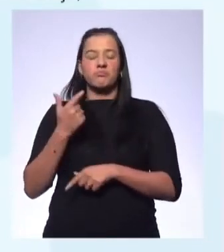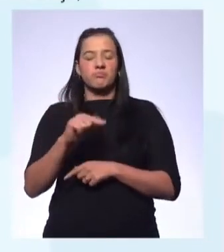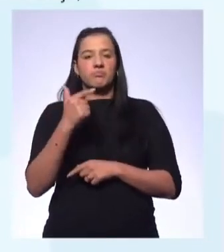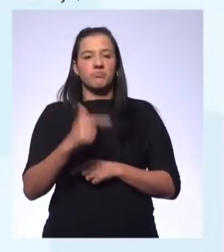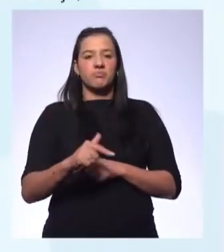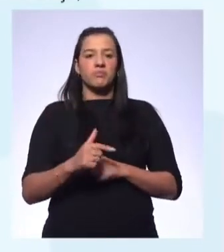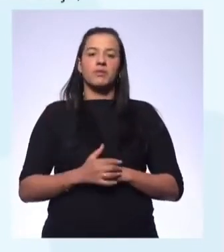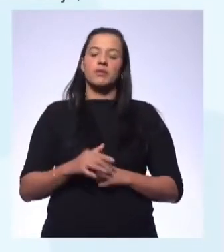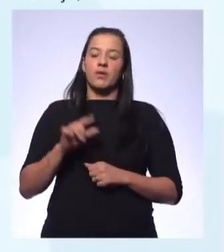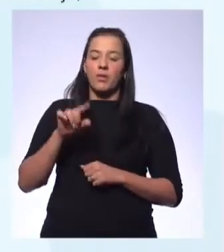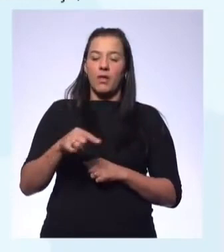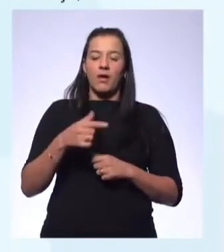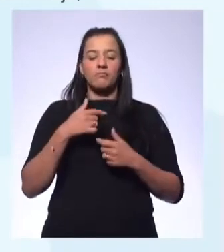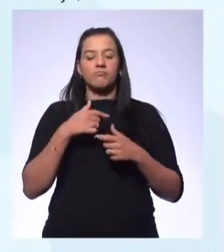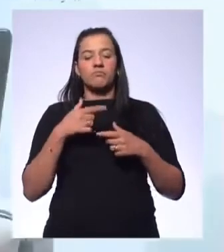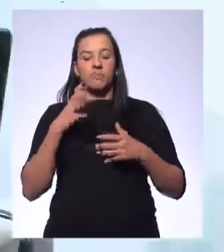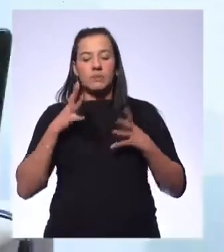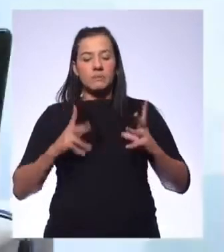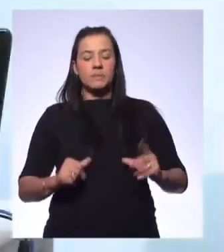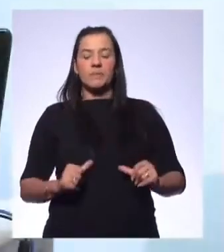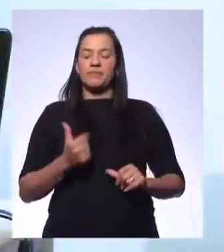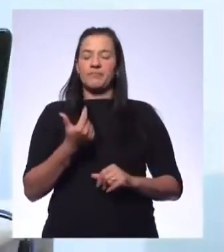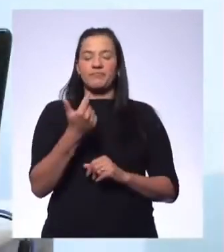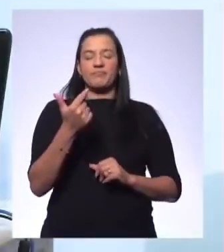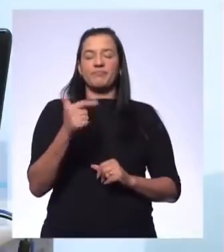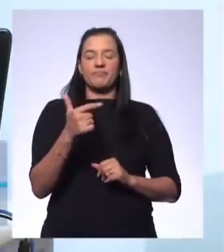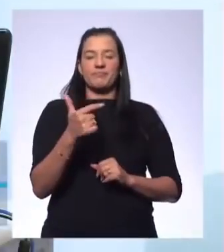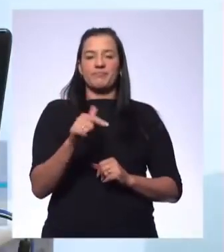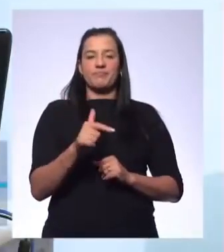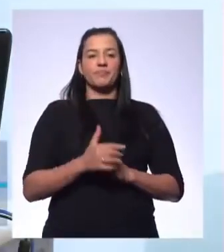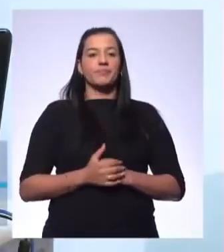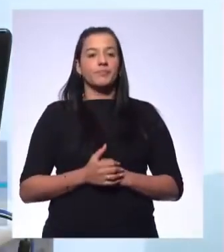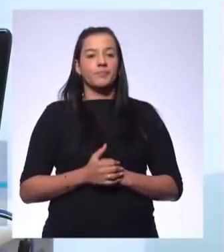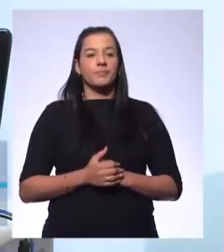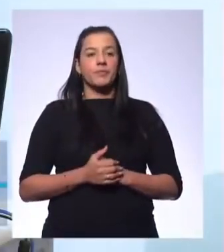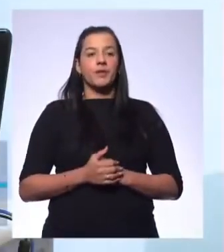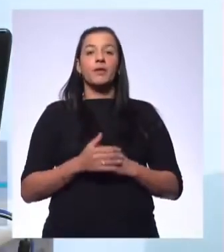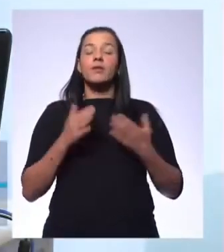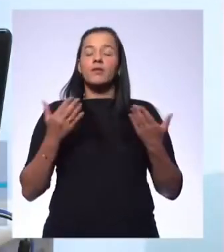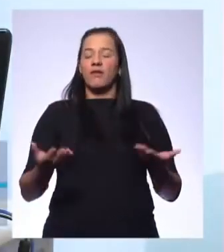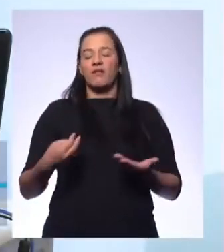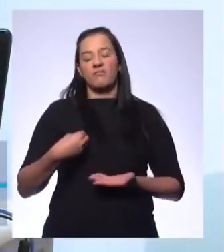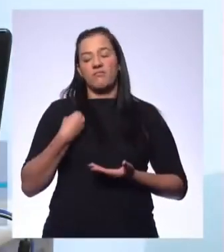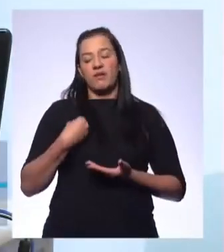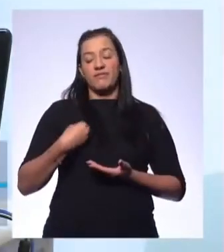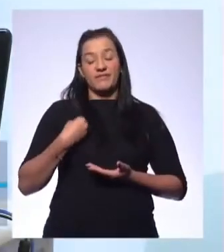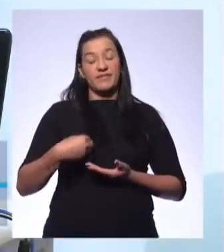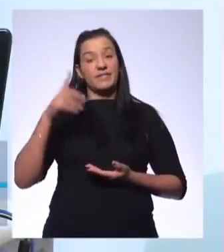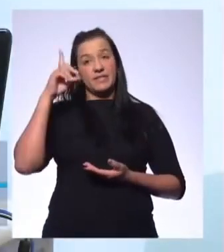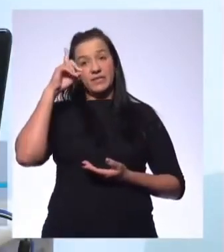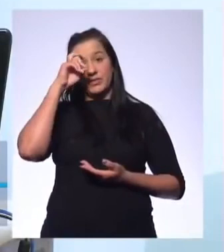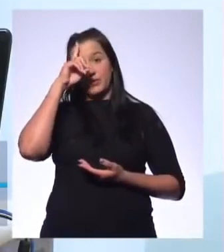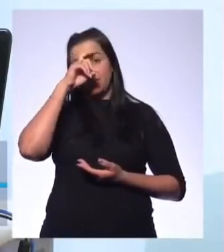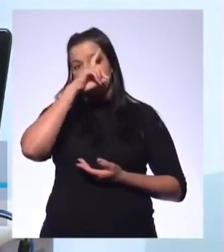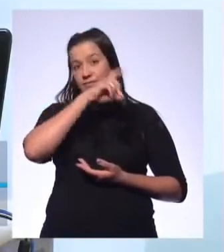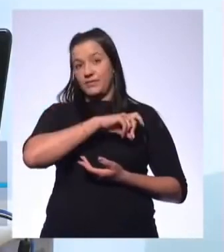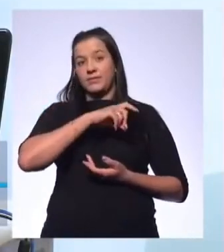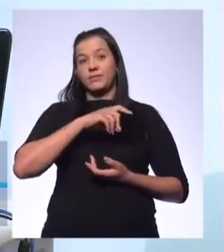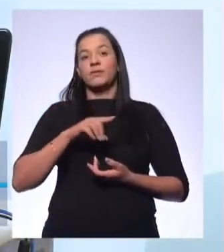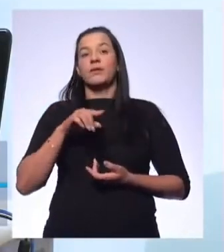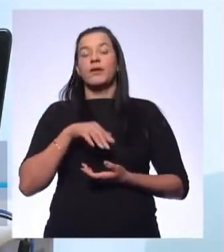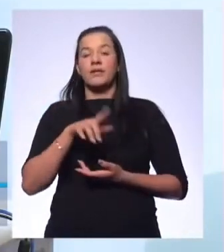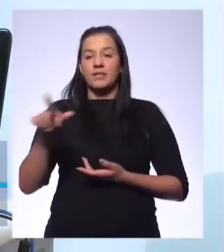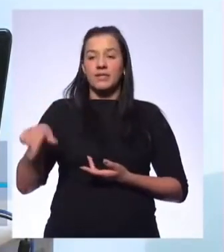falta de saneamento, como eu comentei aí com vocês, tá? Então, era uma vida muito difícil, e realmente